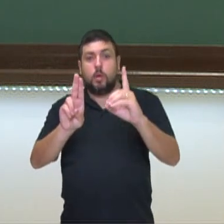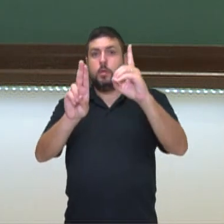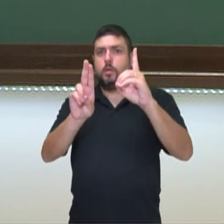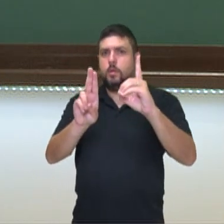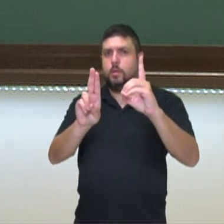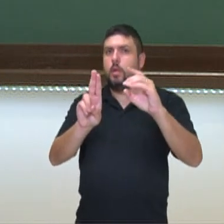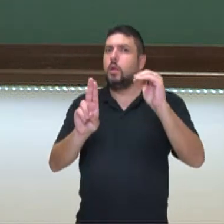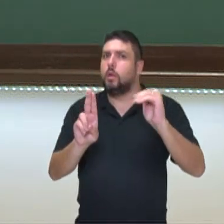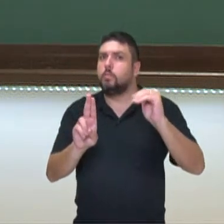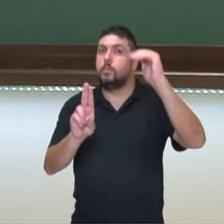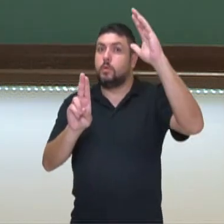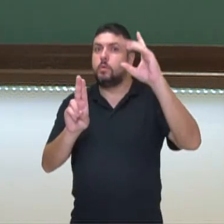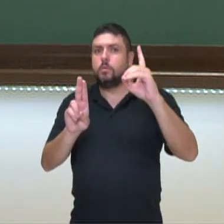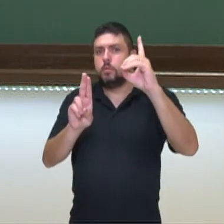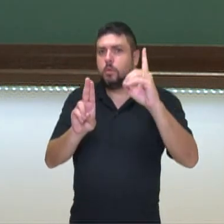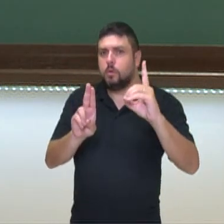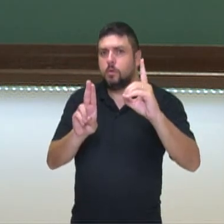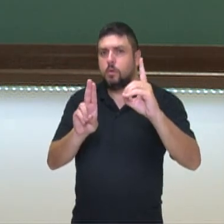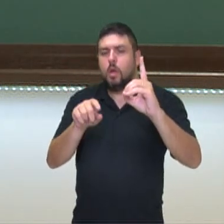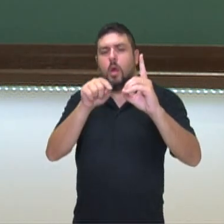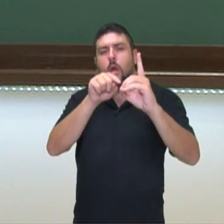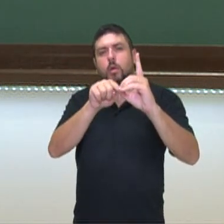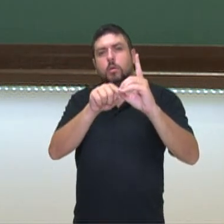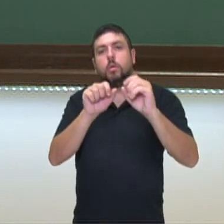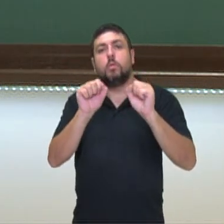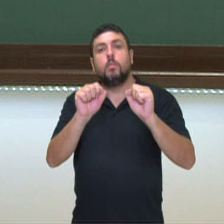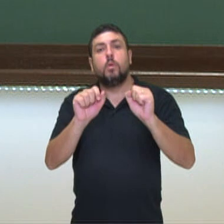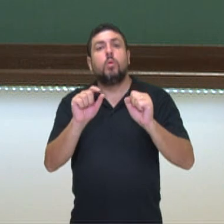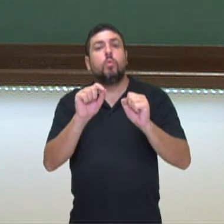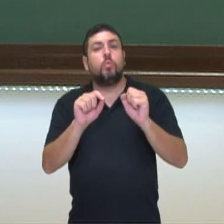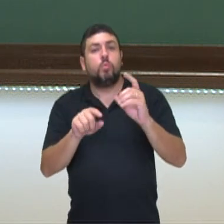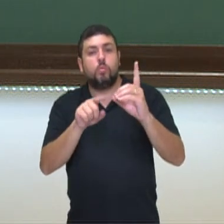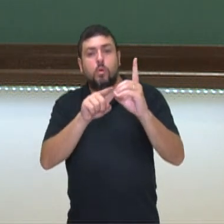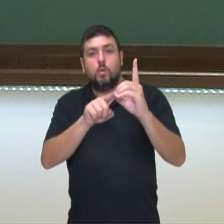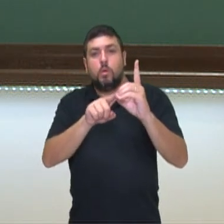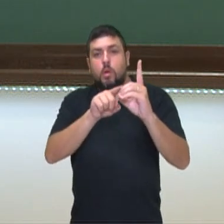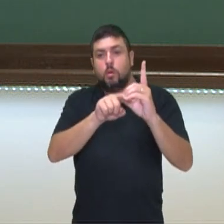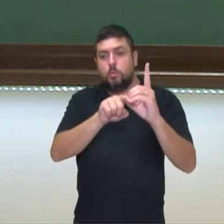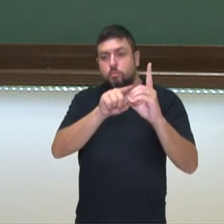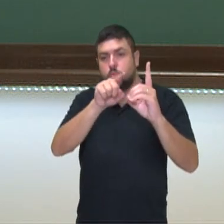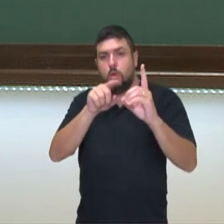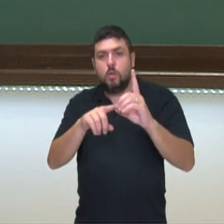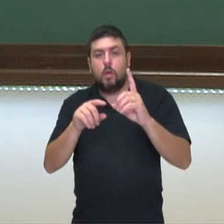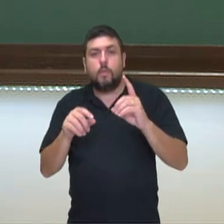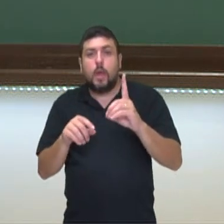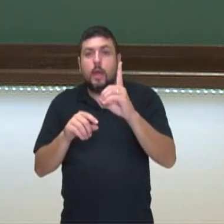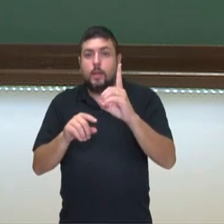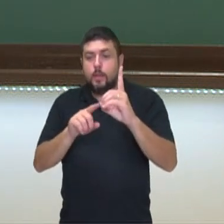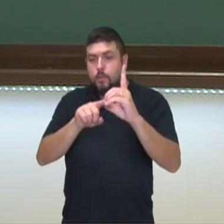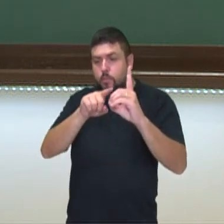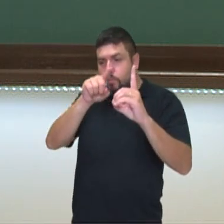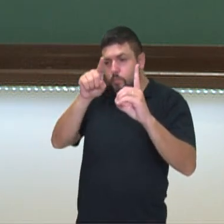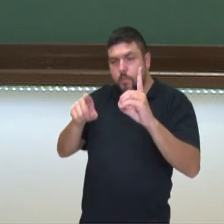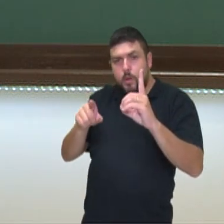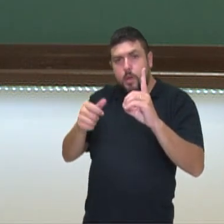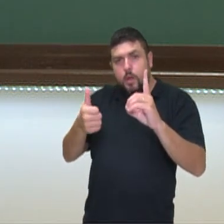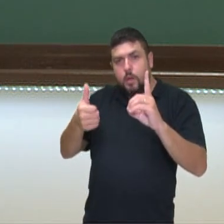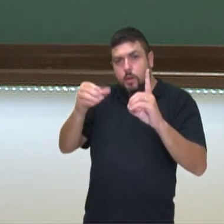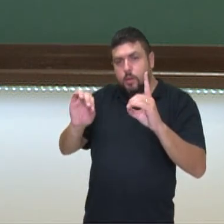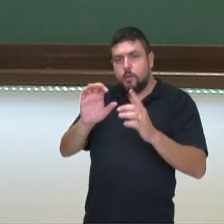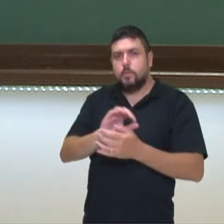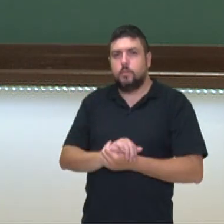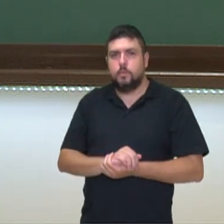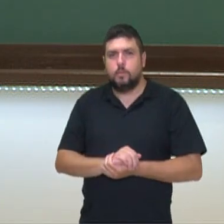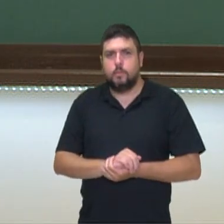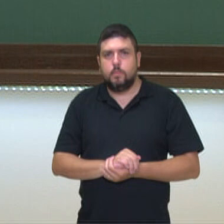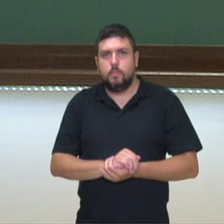A dezena. Posso fazer a minha equivalência de uma dezena equivalendo a 10 unidades, certo?